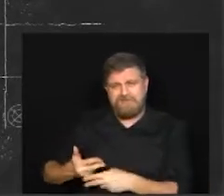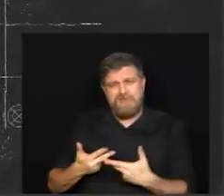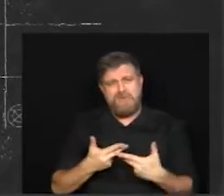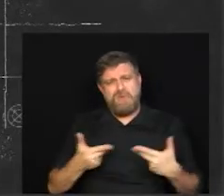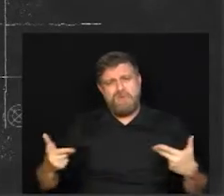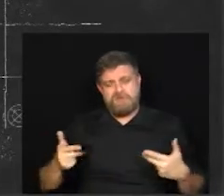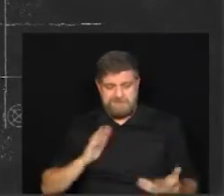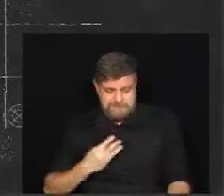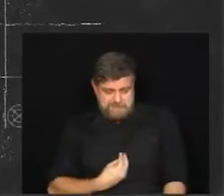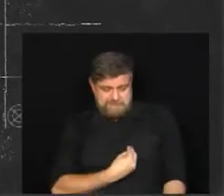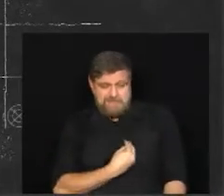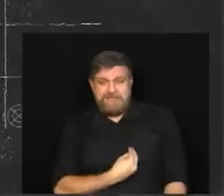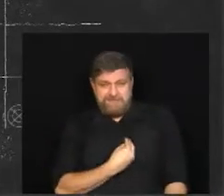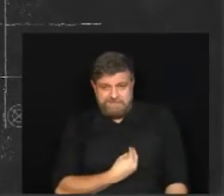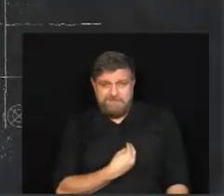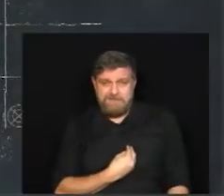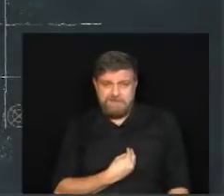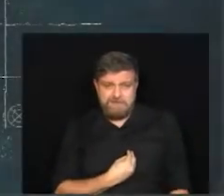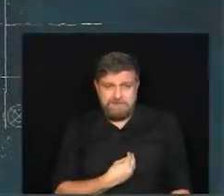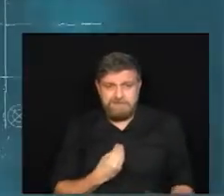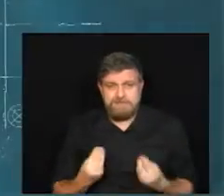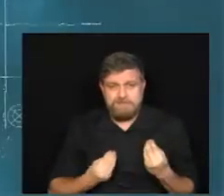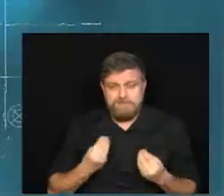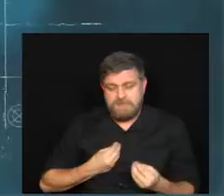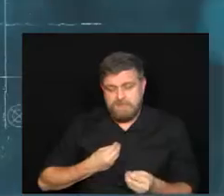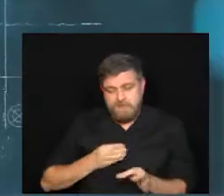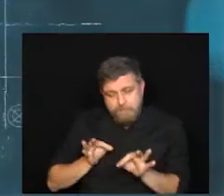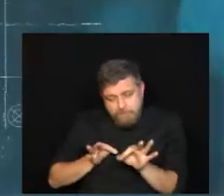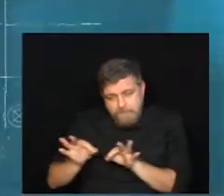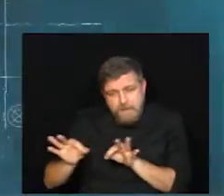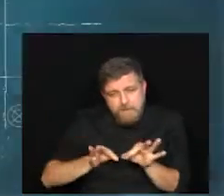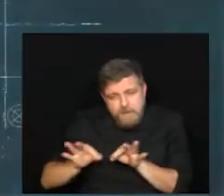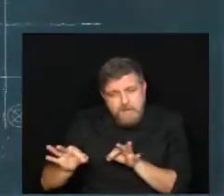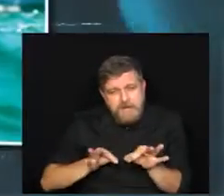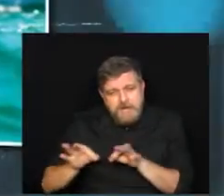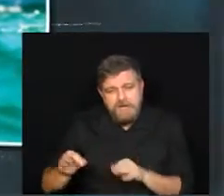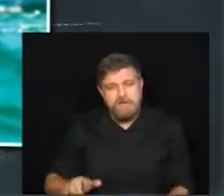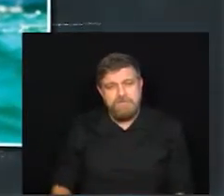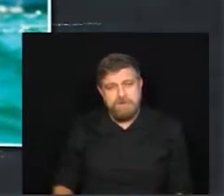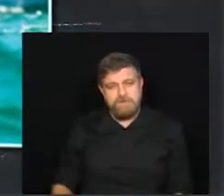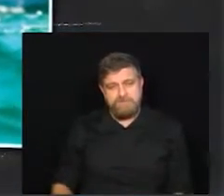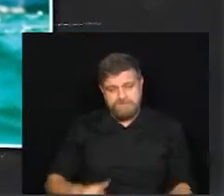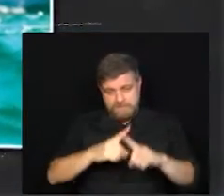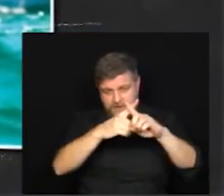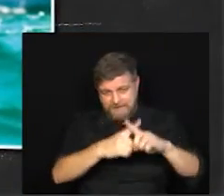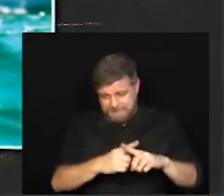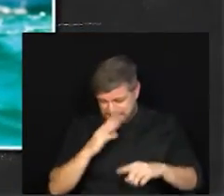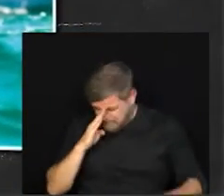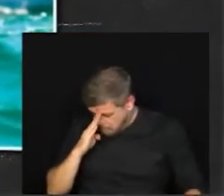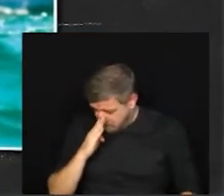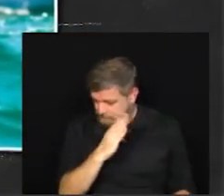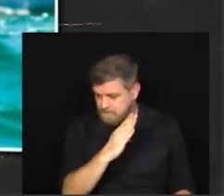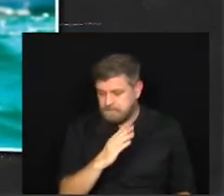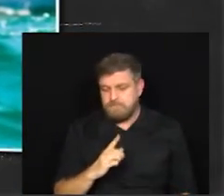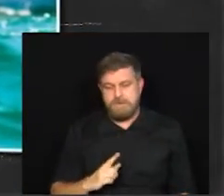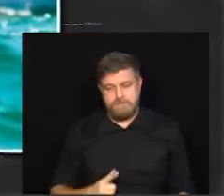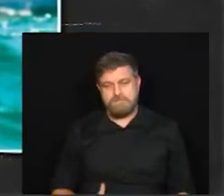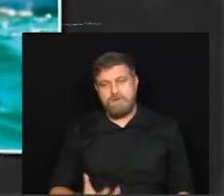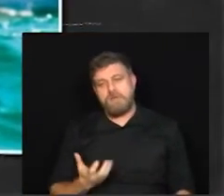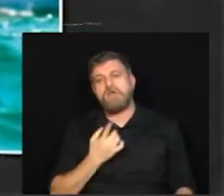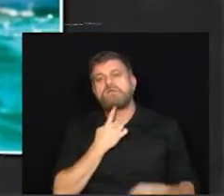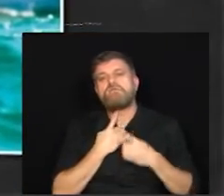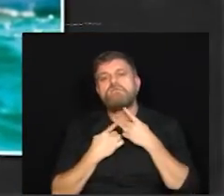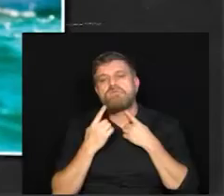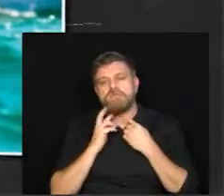uma vida também fora da vela. Então eu tento me programar para os eventos X, os eventos importantes, e fazer